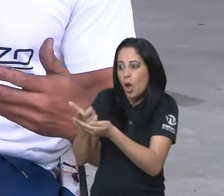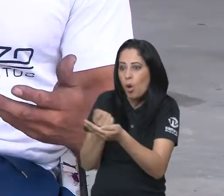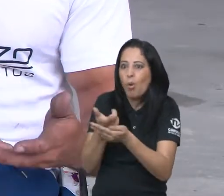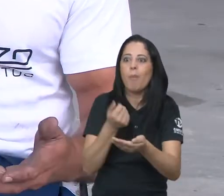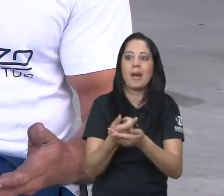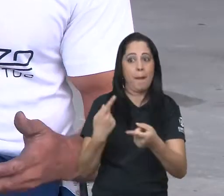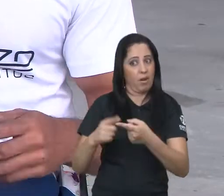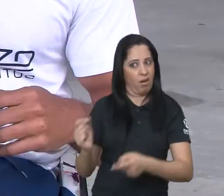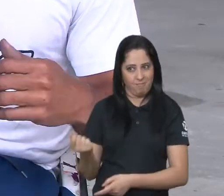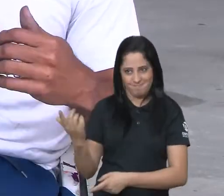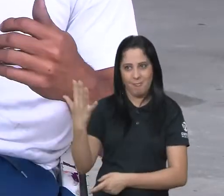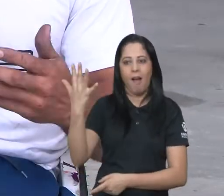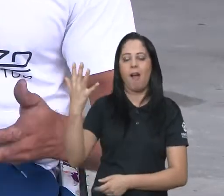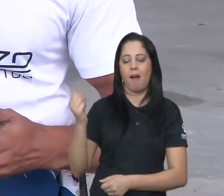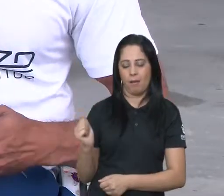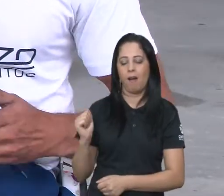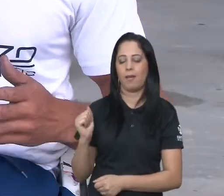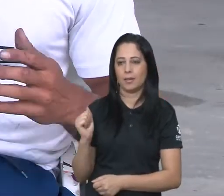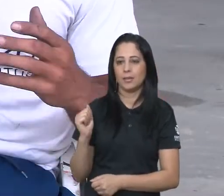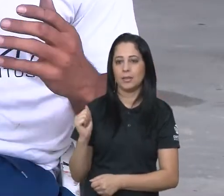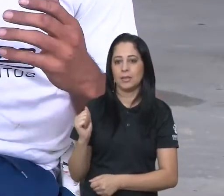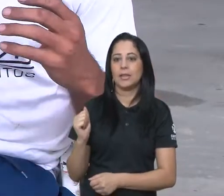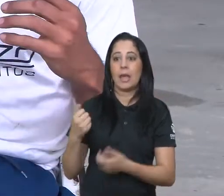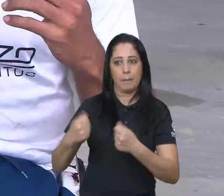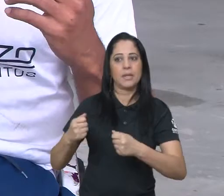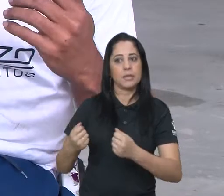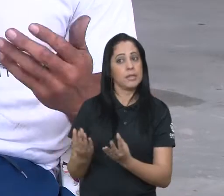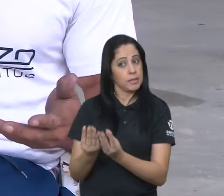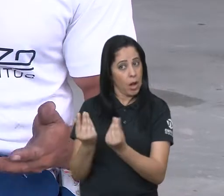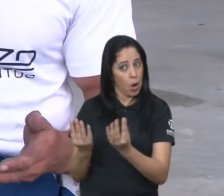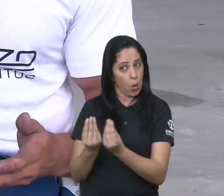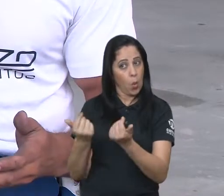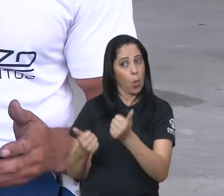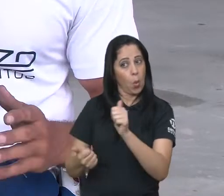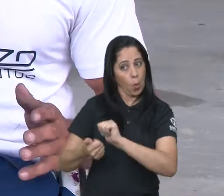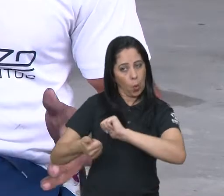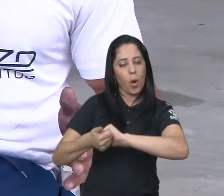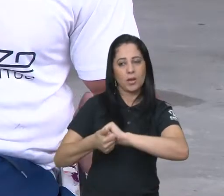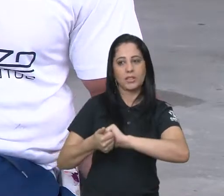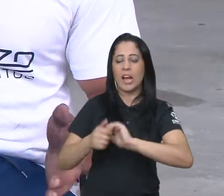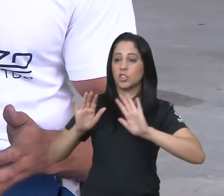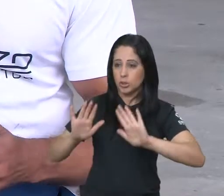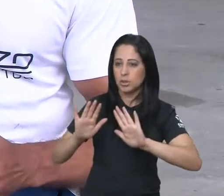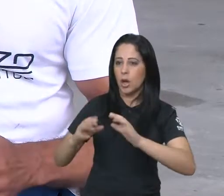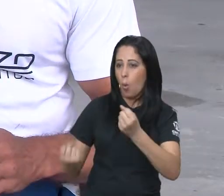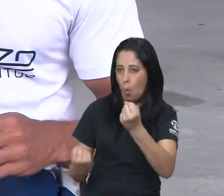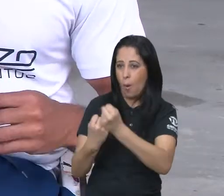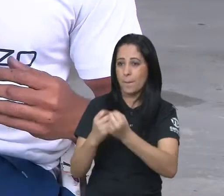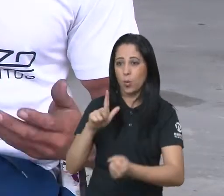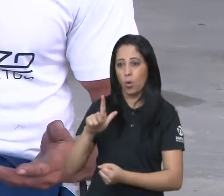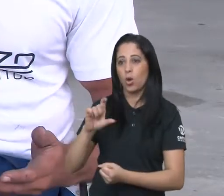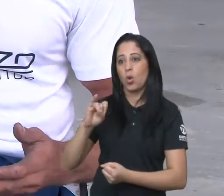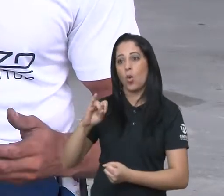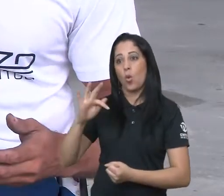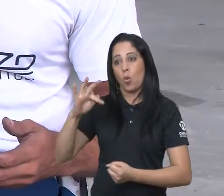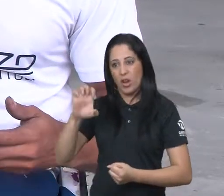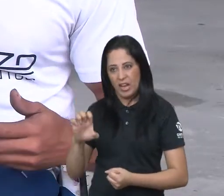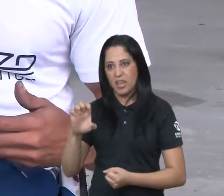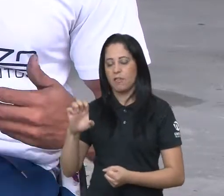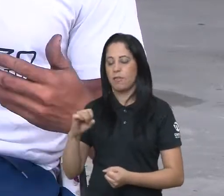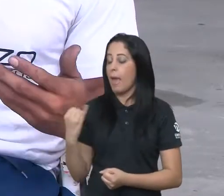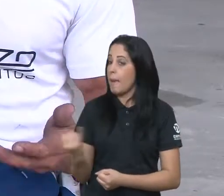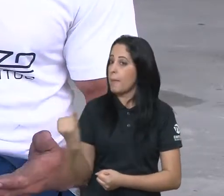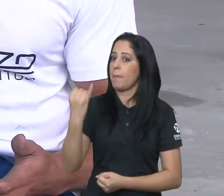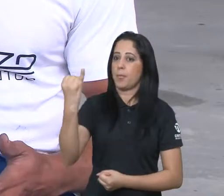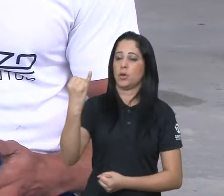comprar esses materiais que são caros e que precisa ser de qualidade. Então esse apoio da LIF é fundamental para que a gente